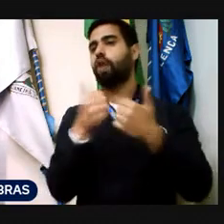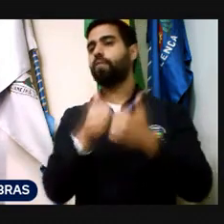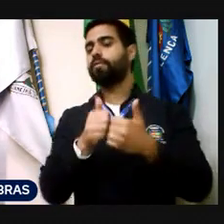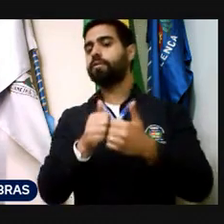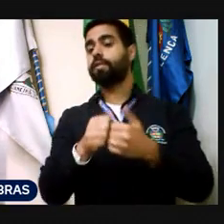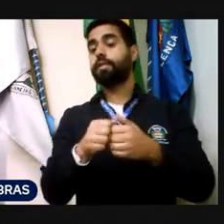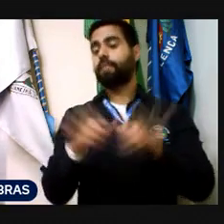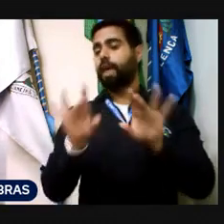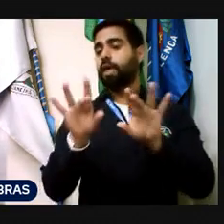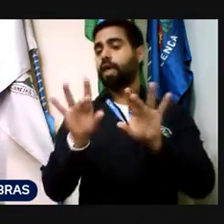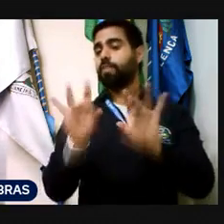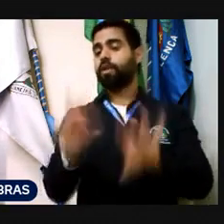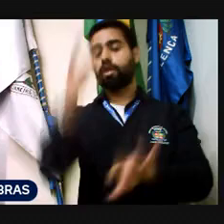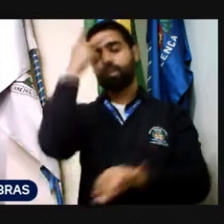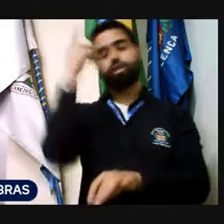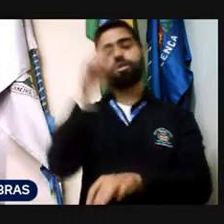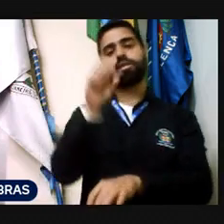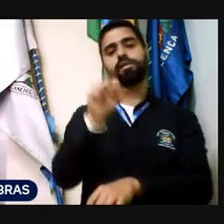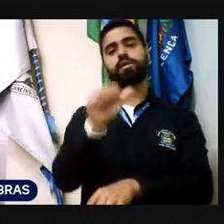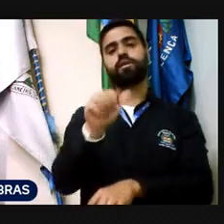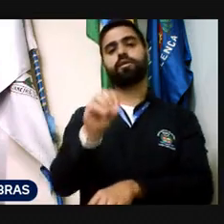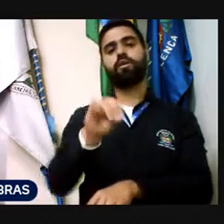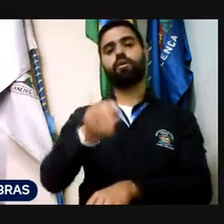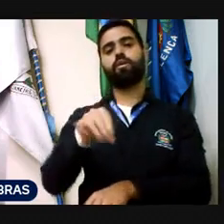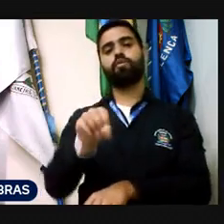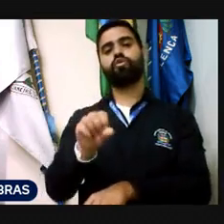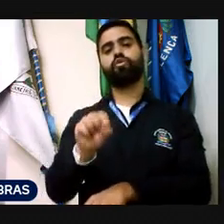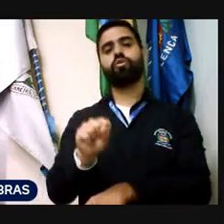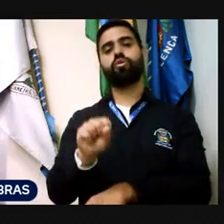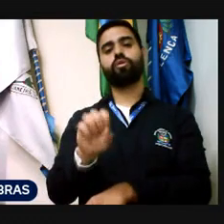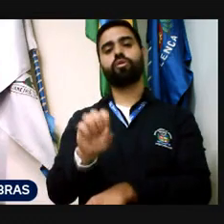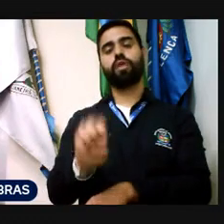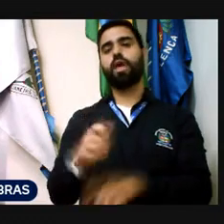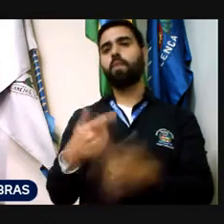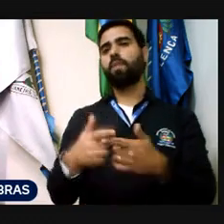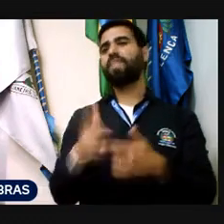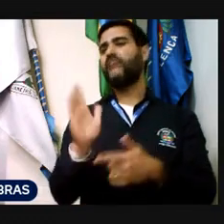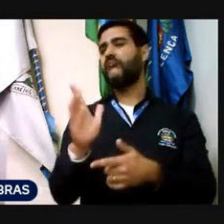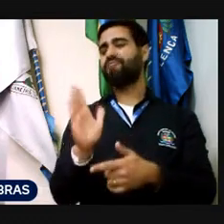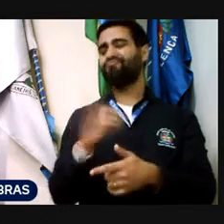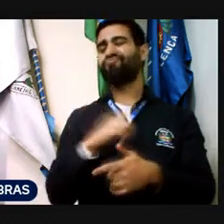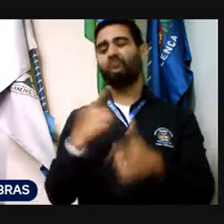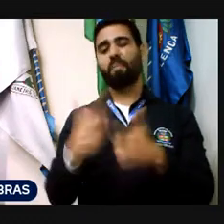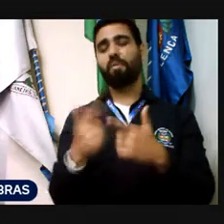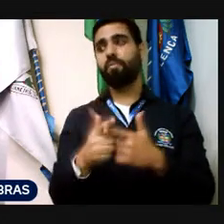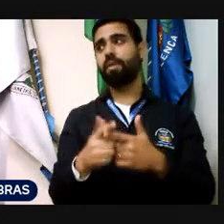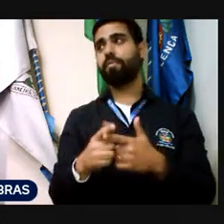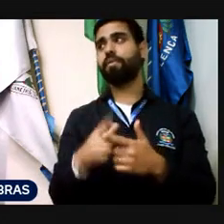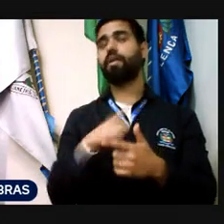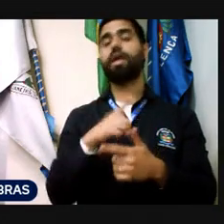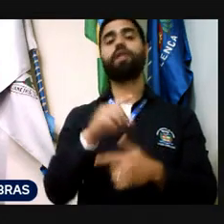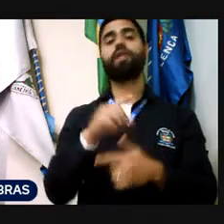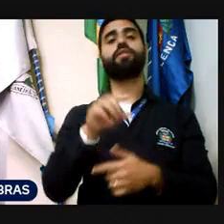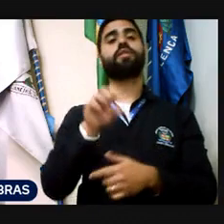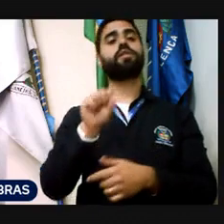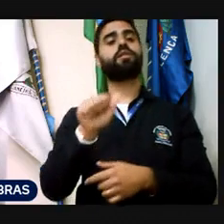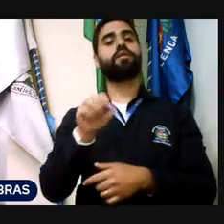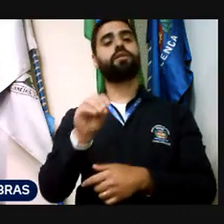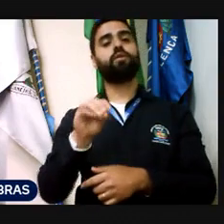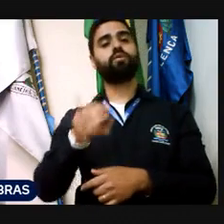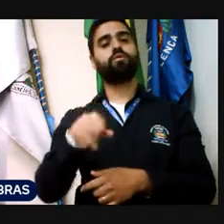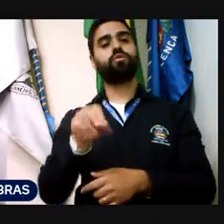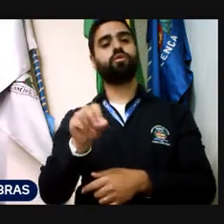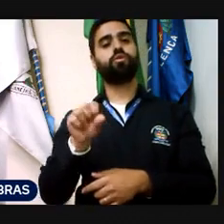em especial os moradores do bairro São José das Palmeiras, pois a linha que já era defasada atende os bairros São José das Palmeiras, Jardim